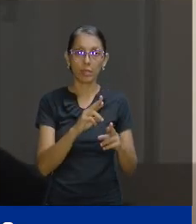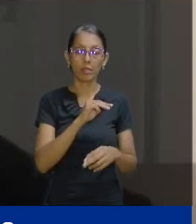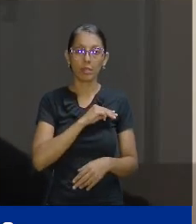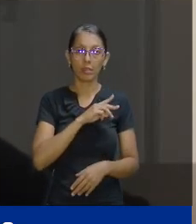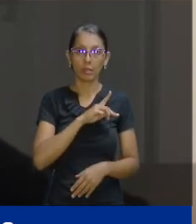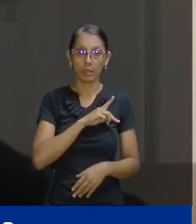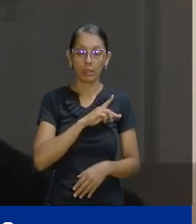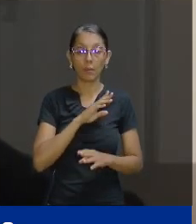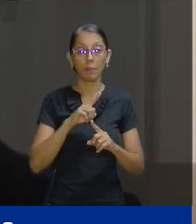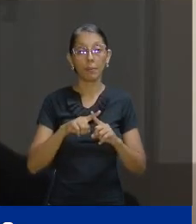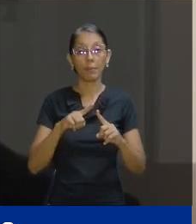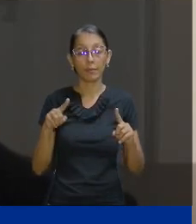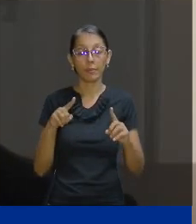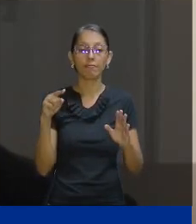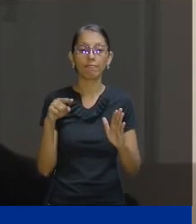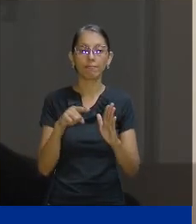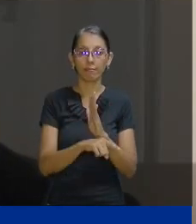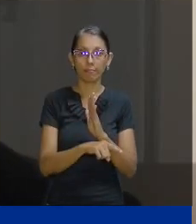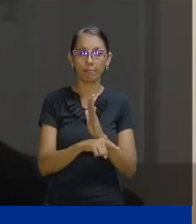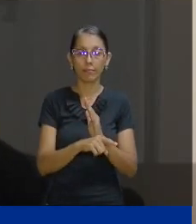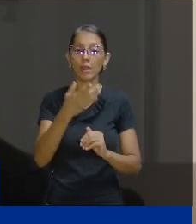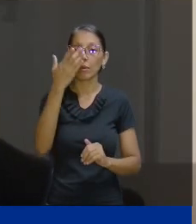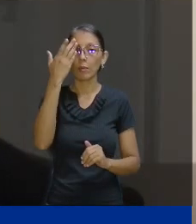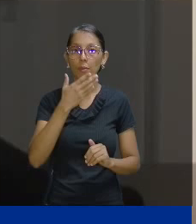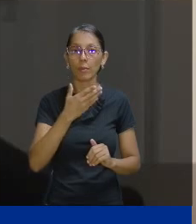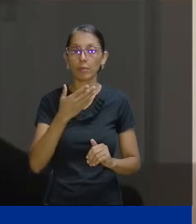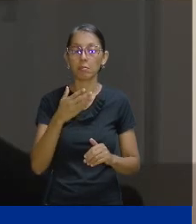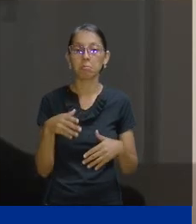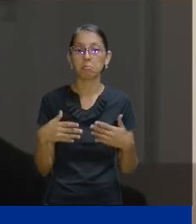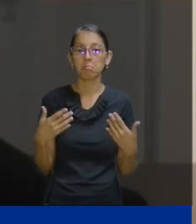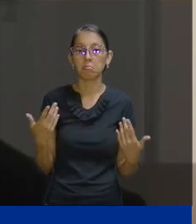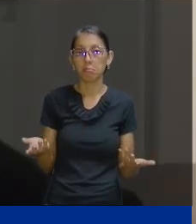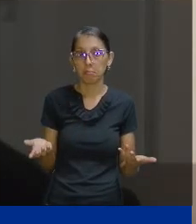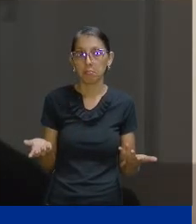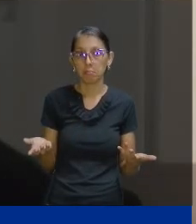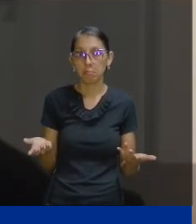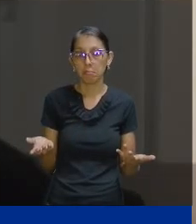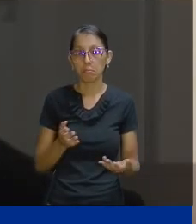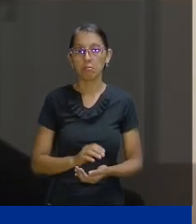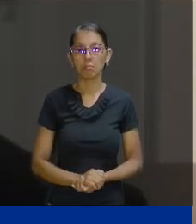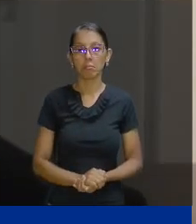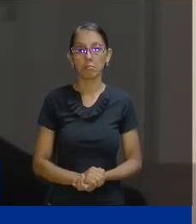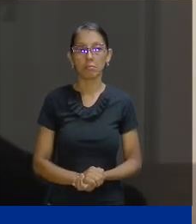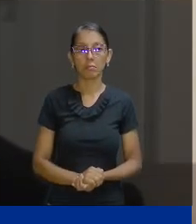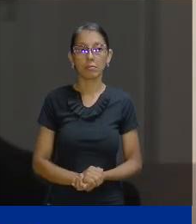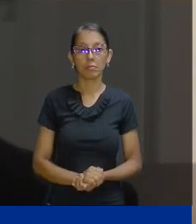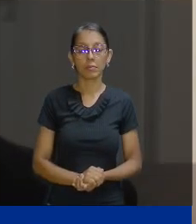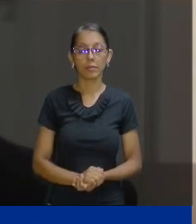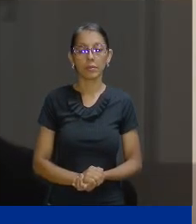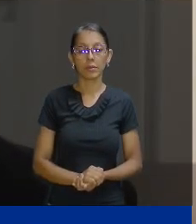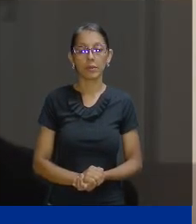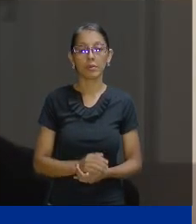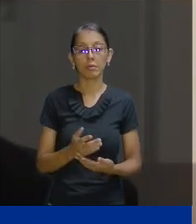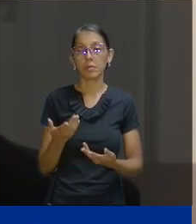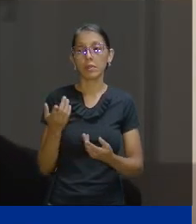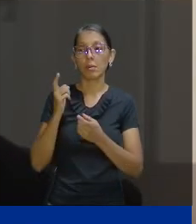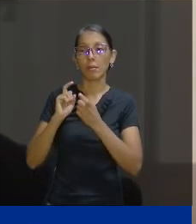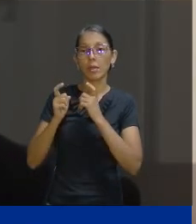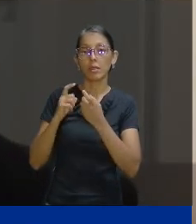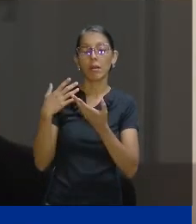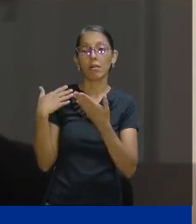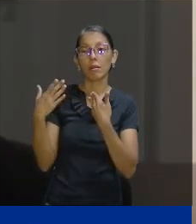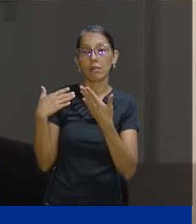gostaria de indagar qual é a prova. Qual é a prova dessa conjuntura? Troca de mensagens